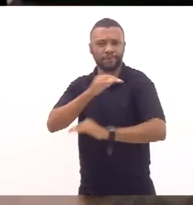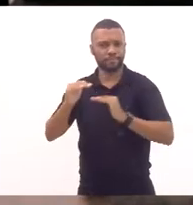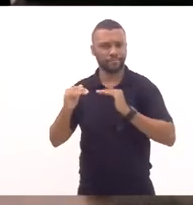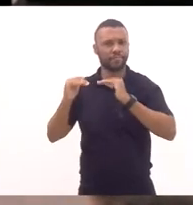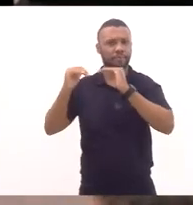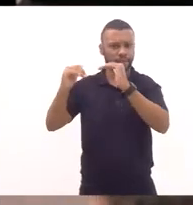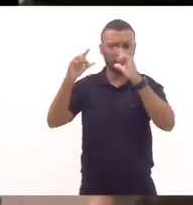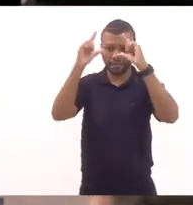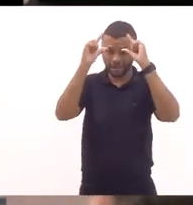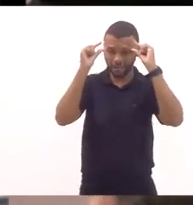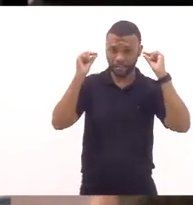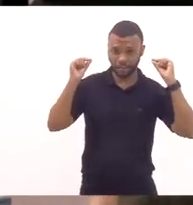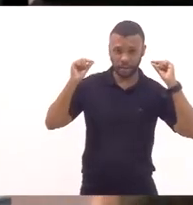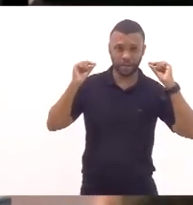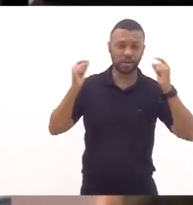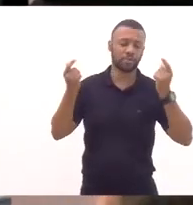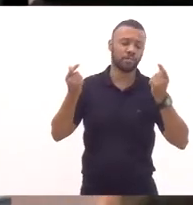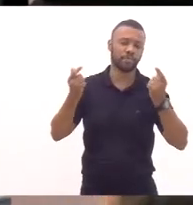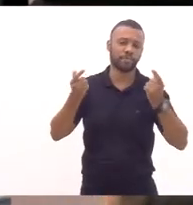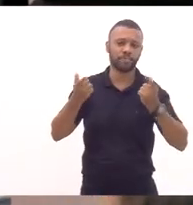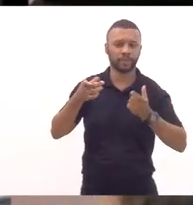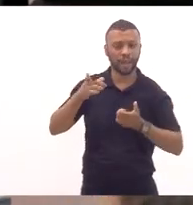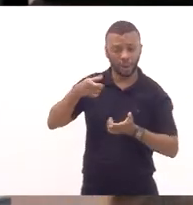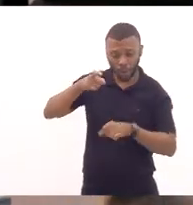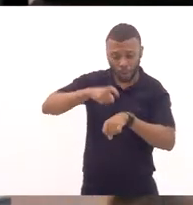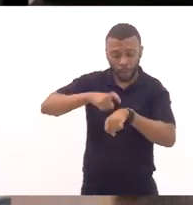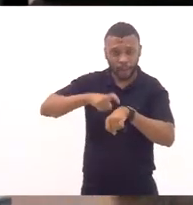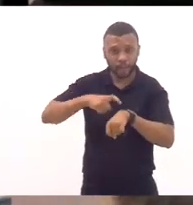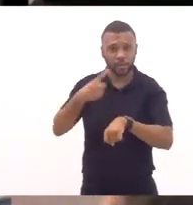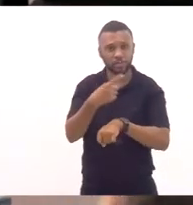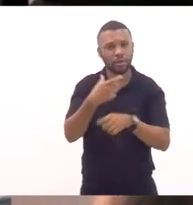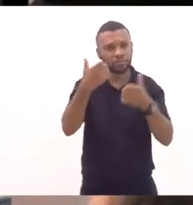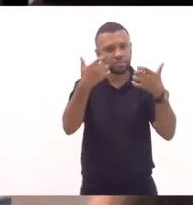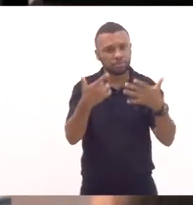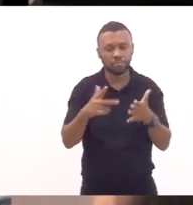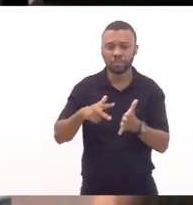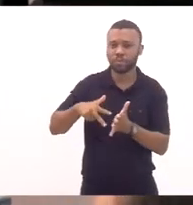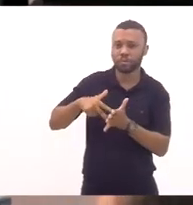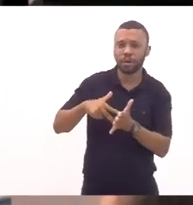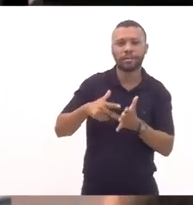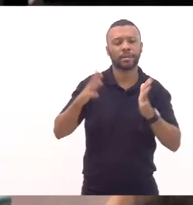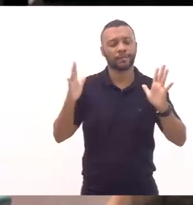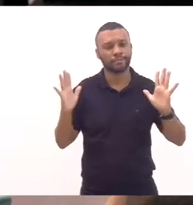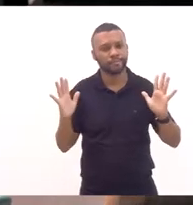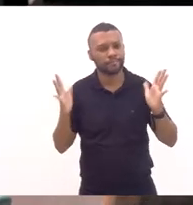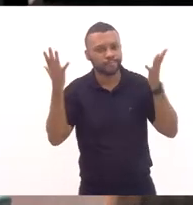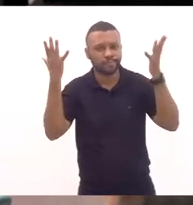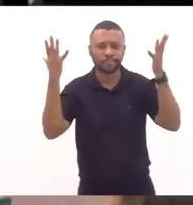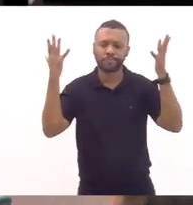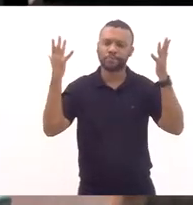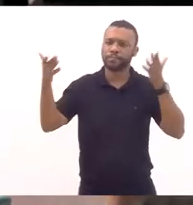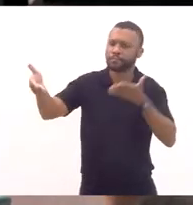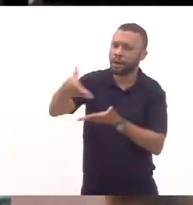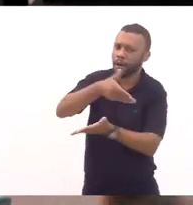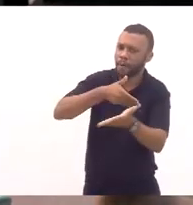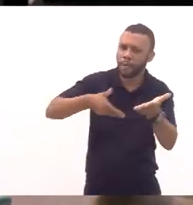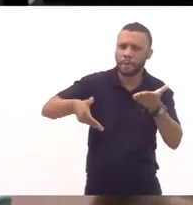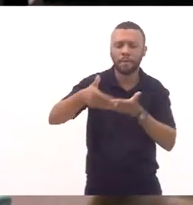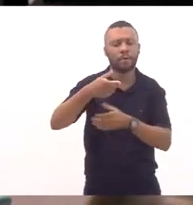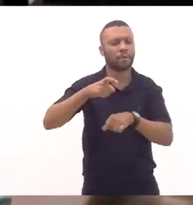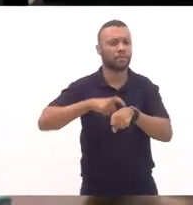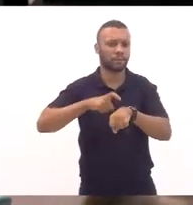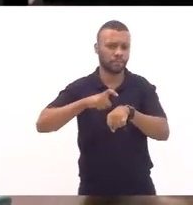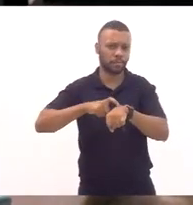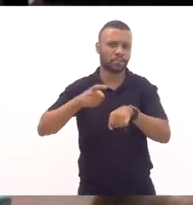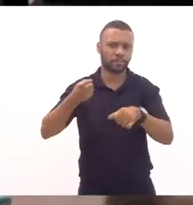um momento de a gente estar realmente, como o Mário Porto falou, estar festejando, estar comemorando